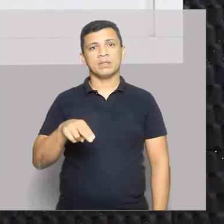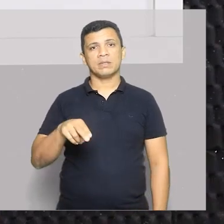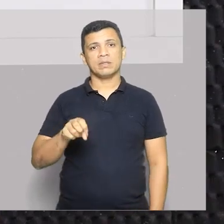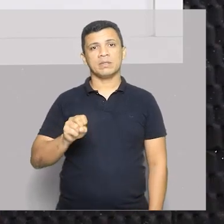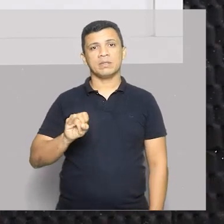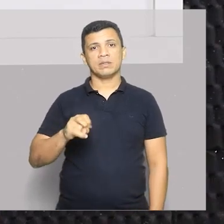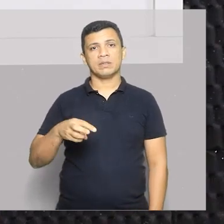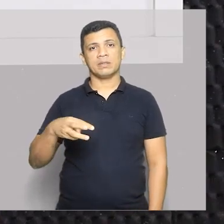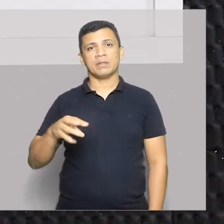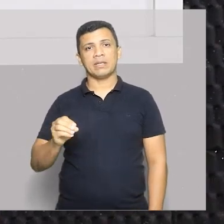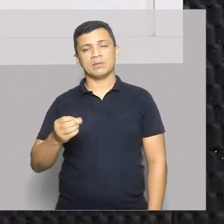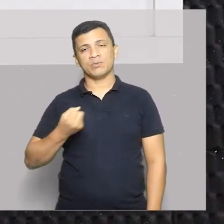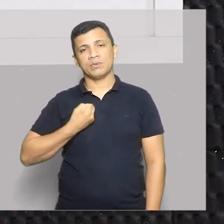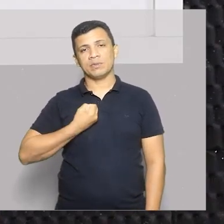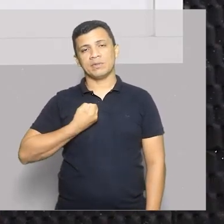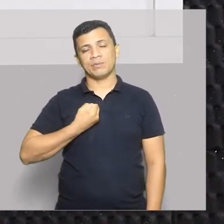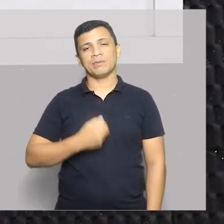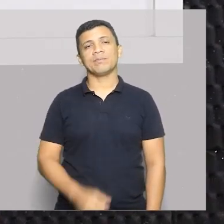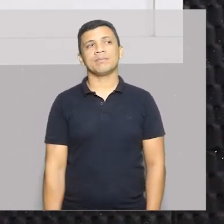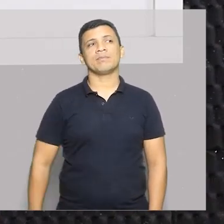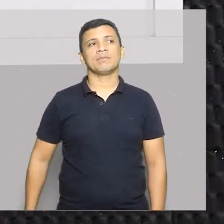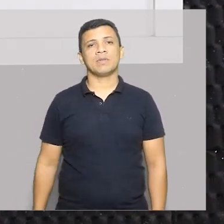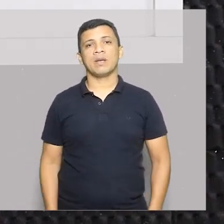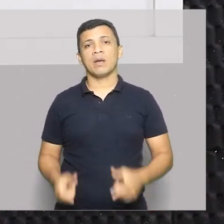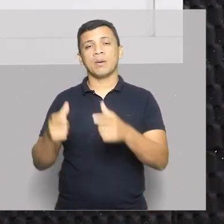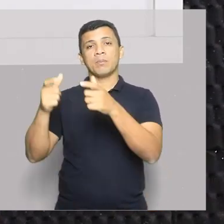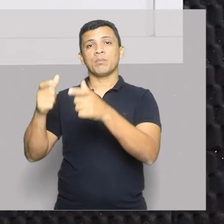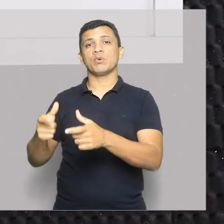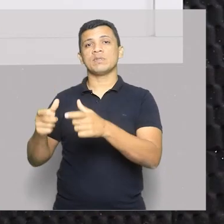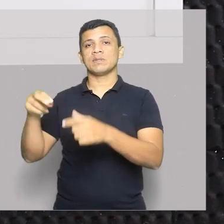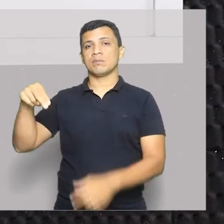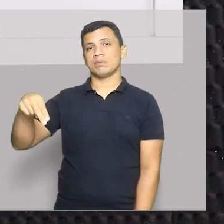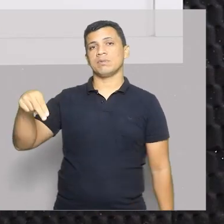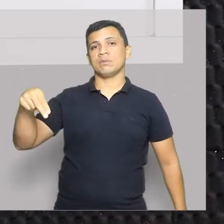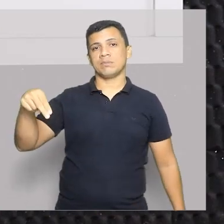termo, que é um termo de posição N,